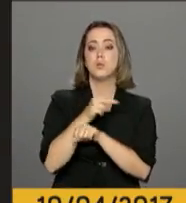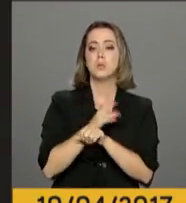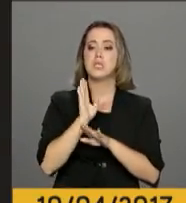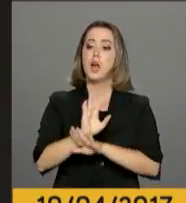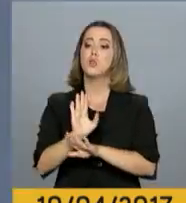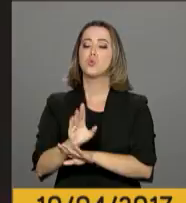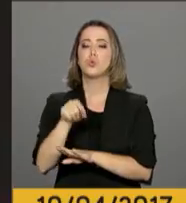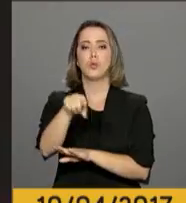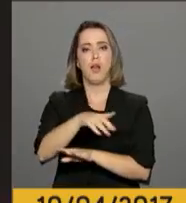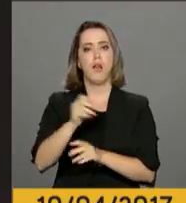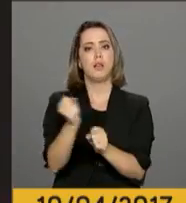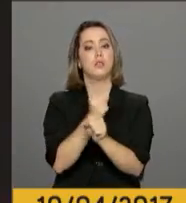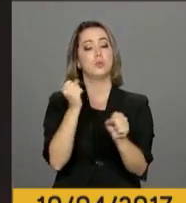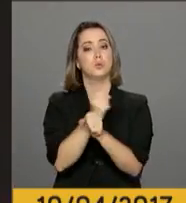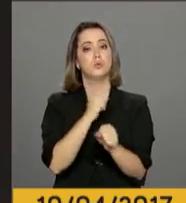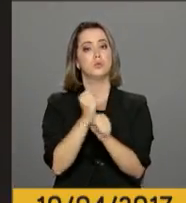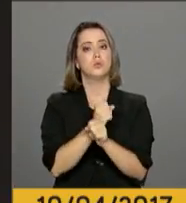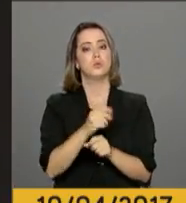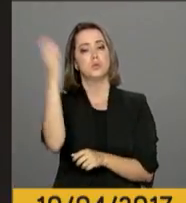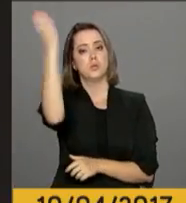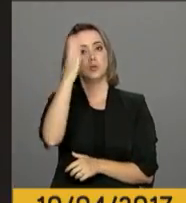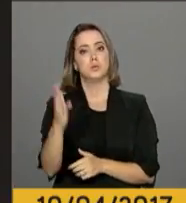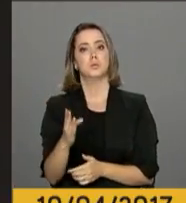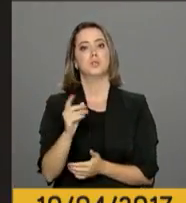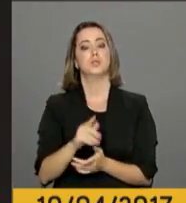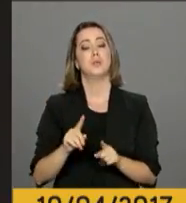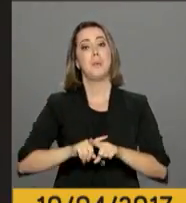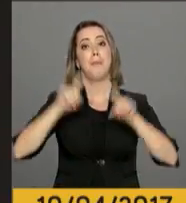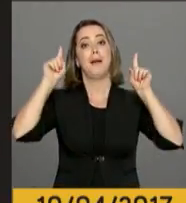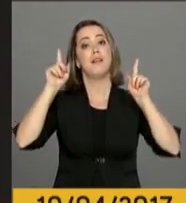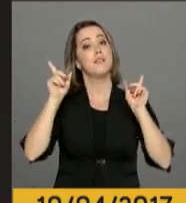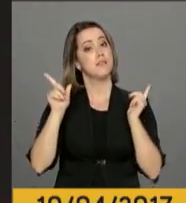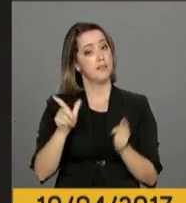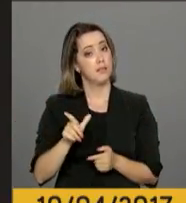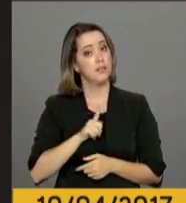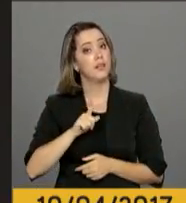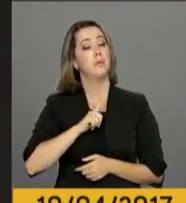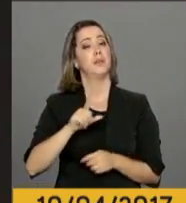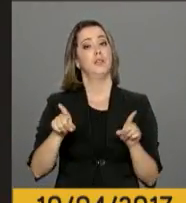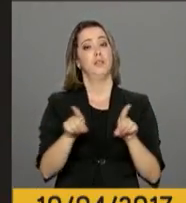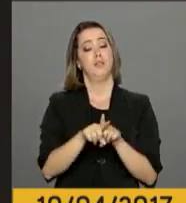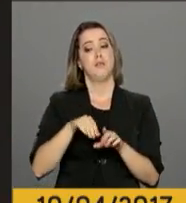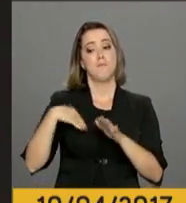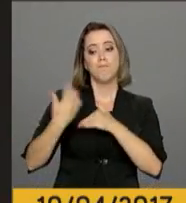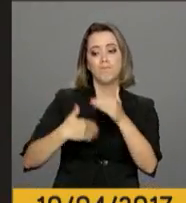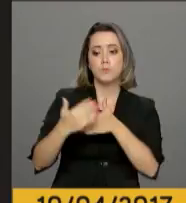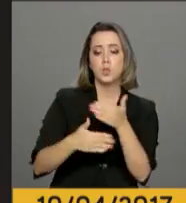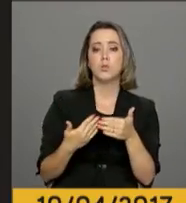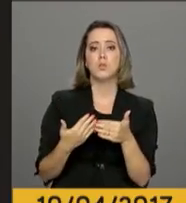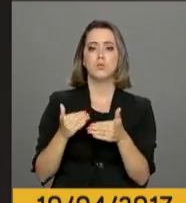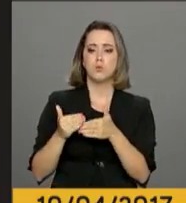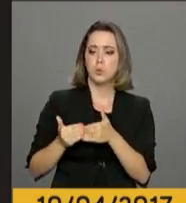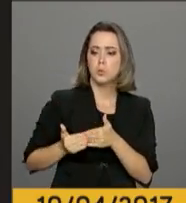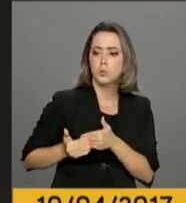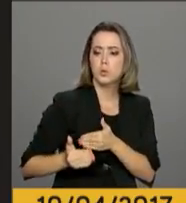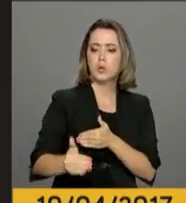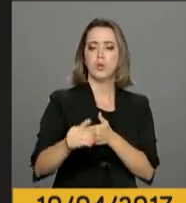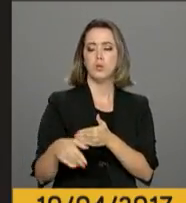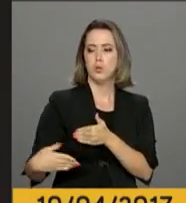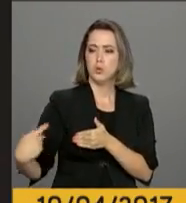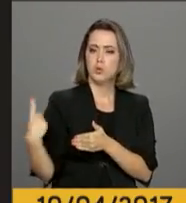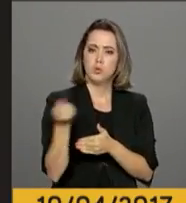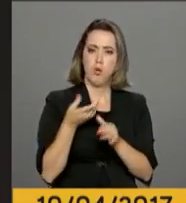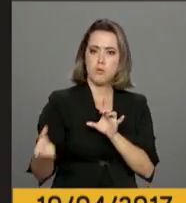ajudar a construção do Brasil, mas estamos também avançando nas nossas interações